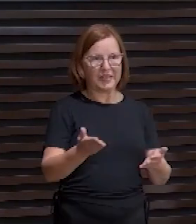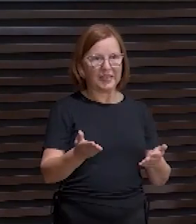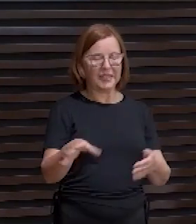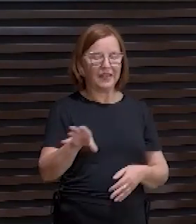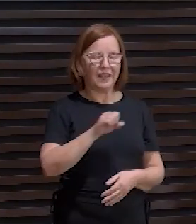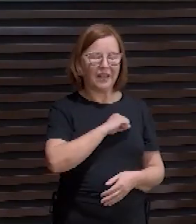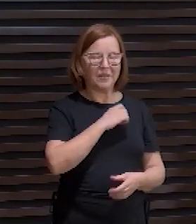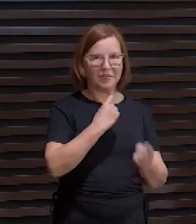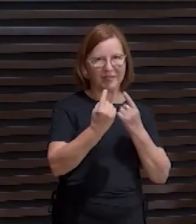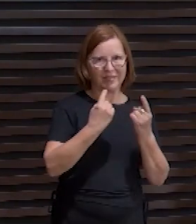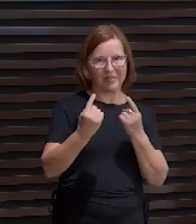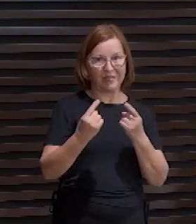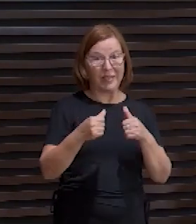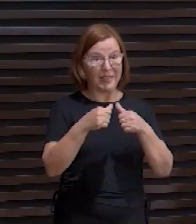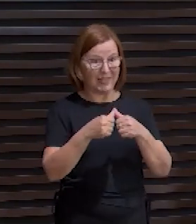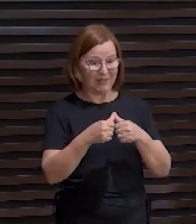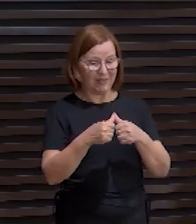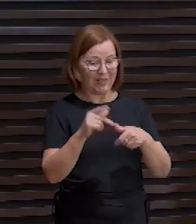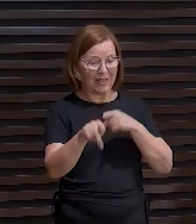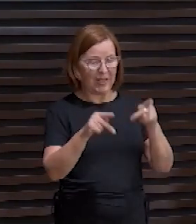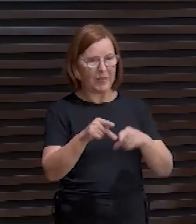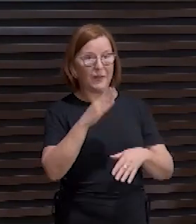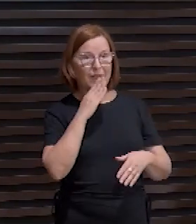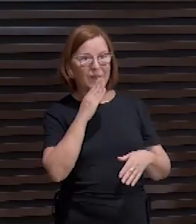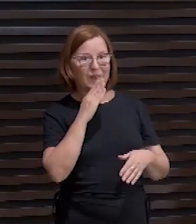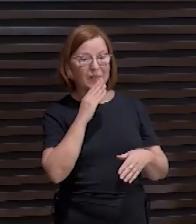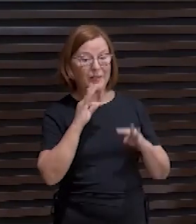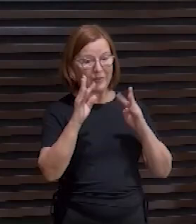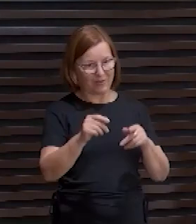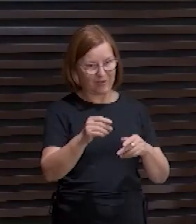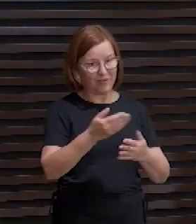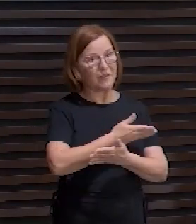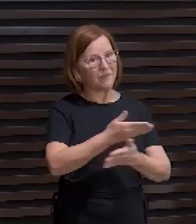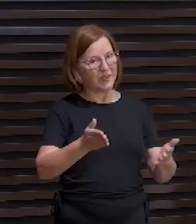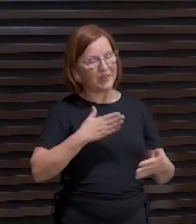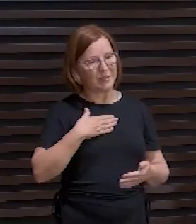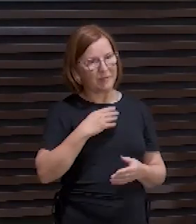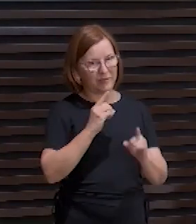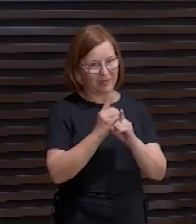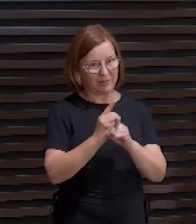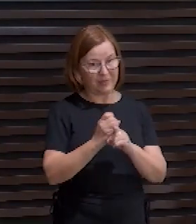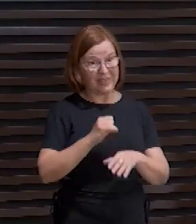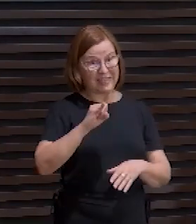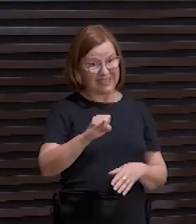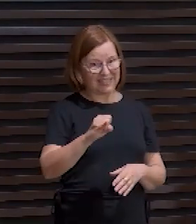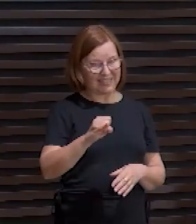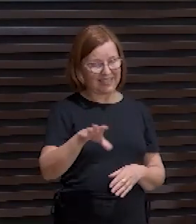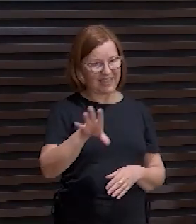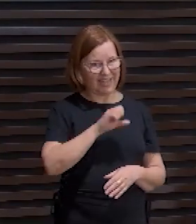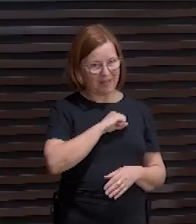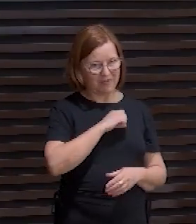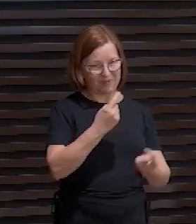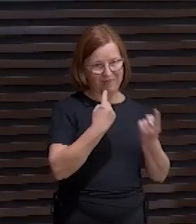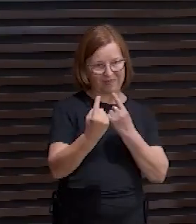outros. Nisto conhecerão todos que sois meus discípulos, se tiverdes amor